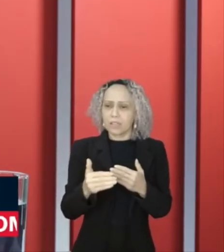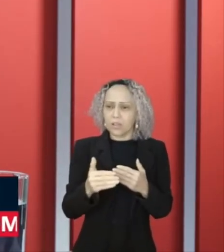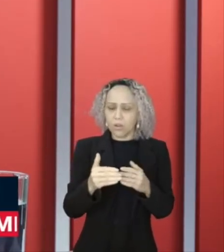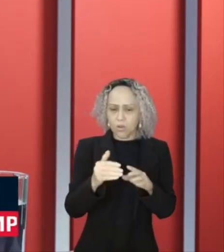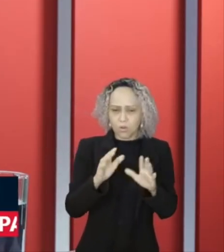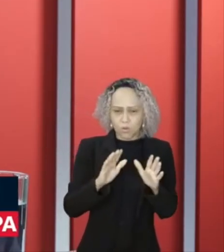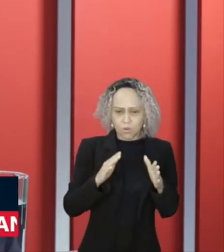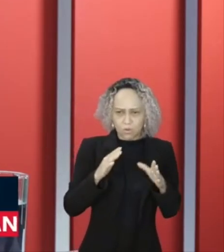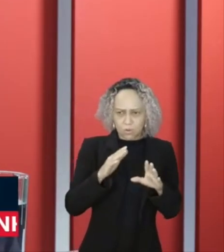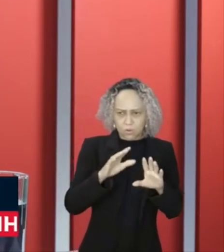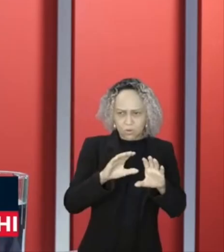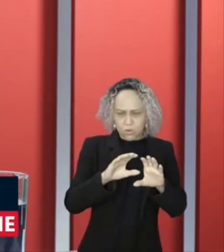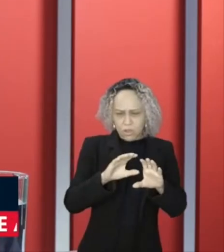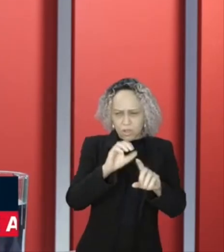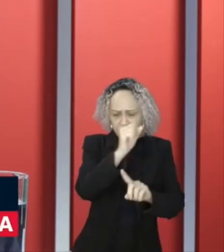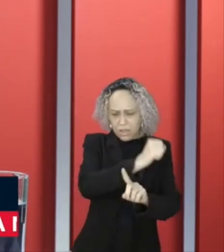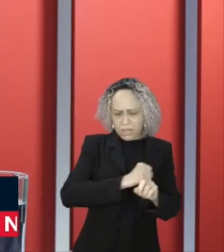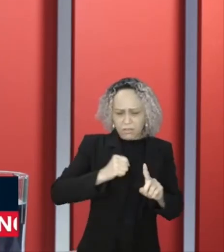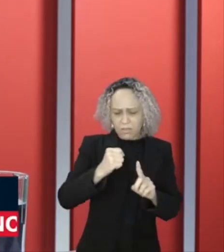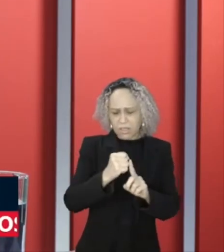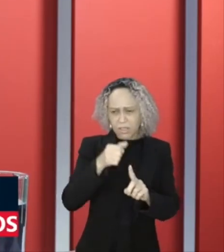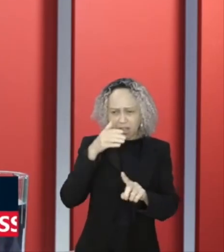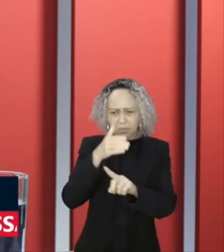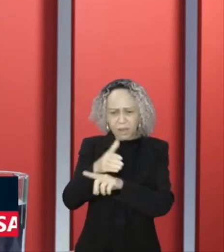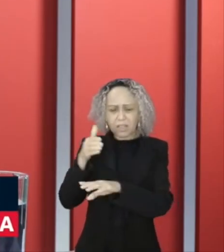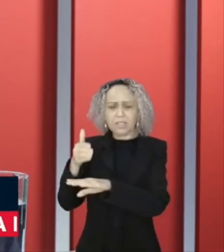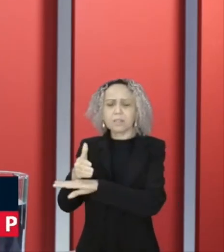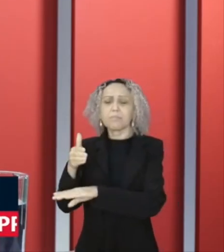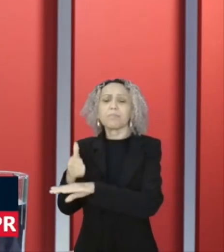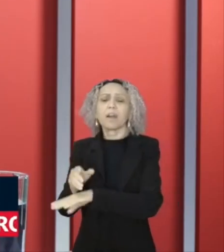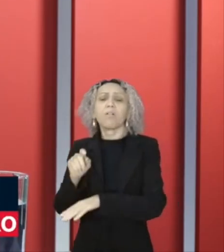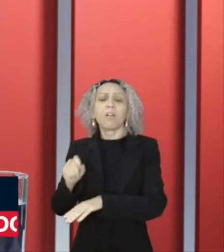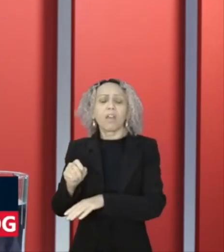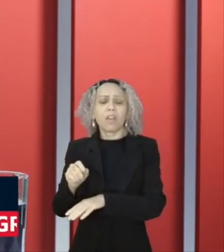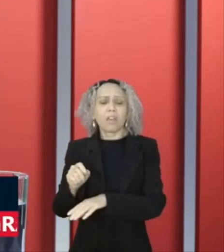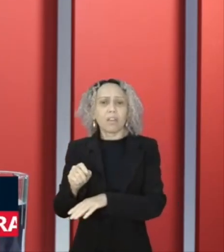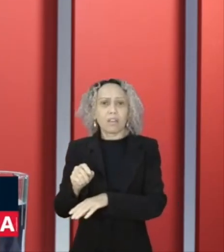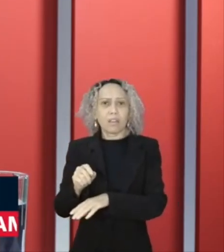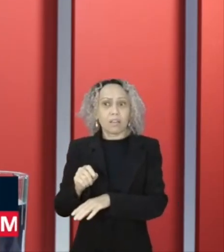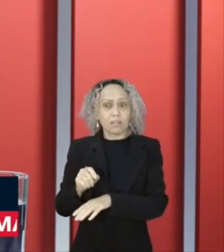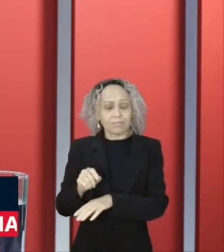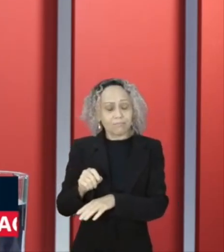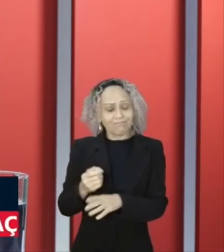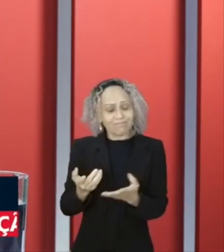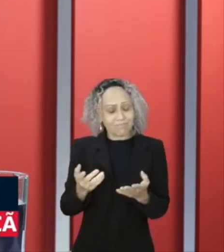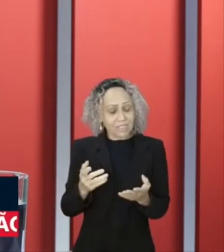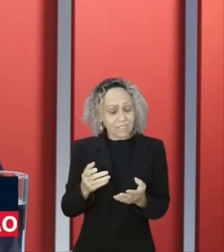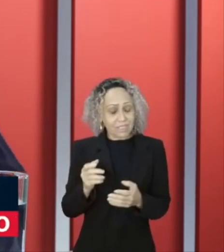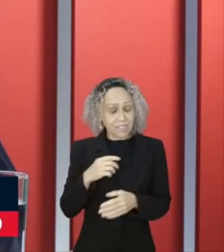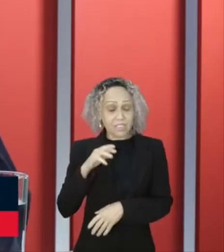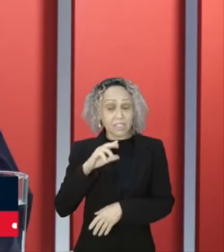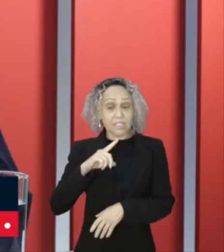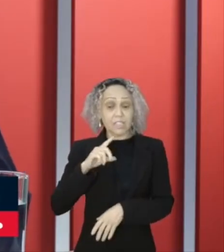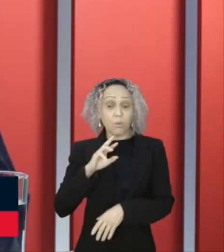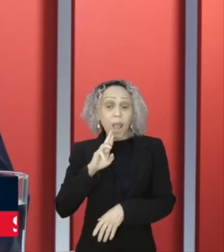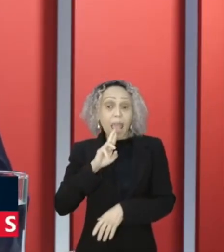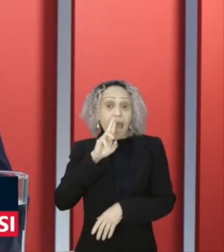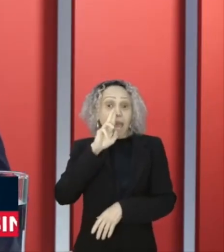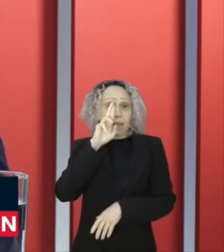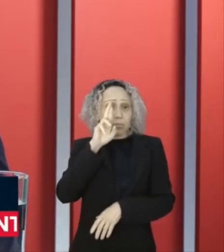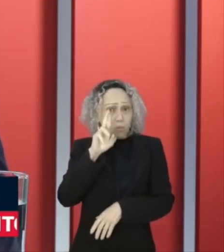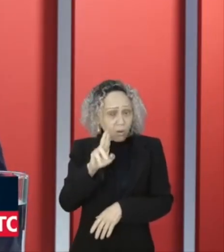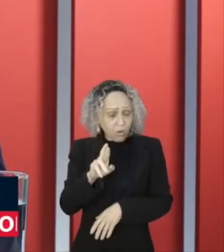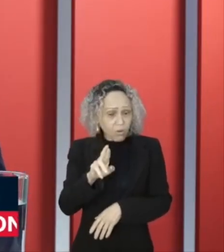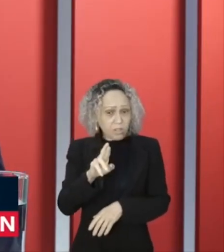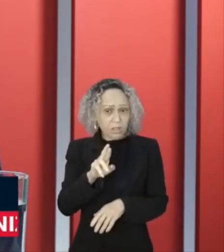altura daquelas expectativas que foram despertadas, porque o PPA ninguém conhecia, ninguém sabia direito o que é um PPA, os próprios